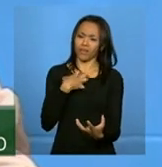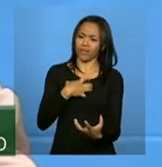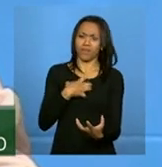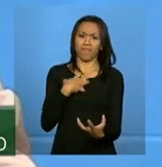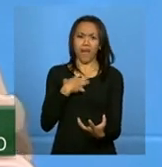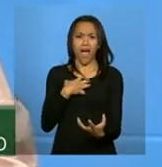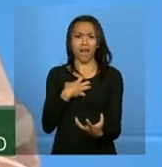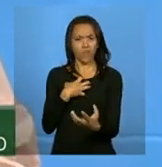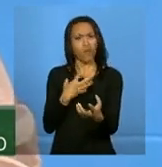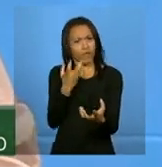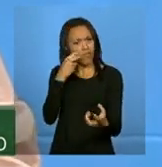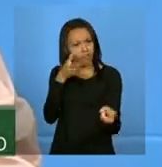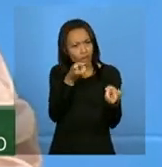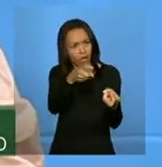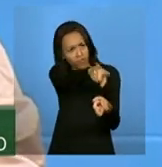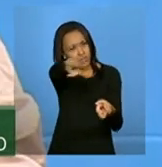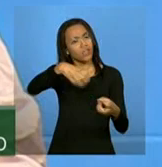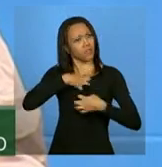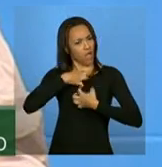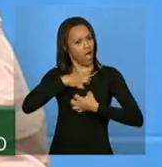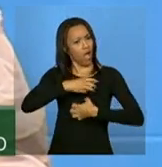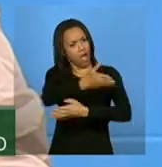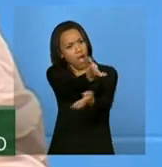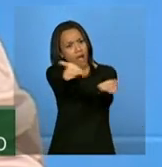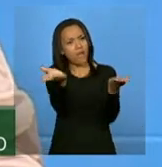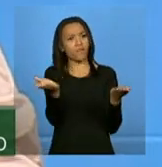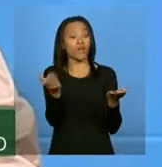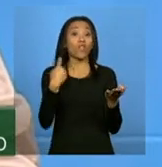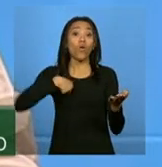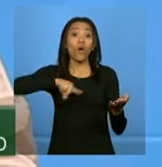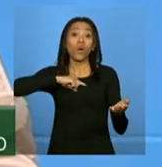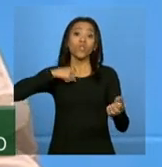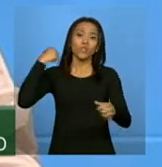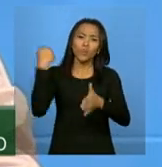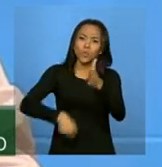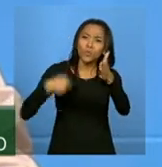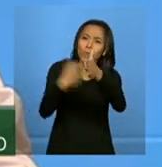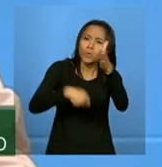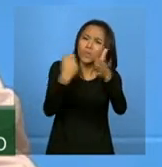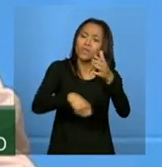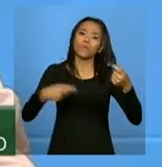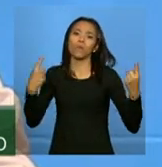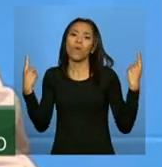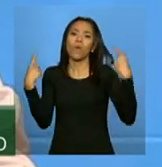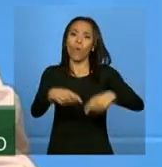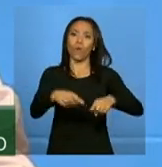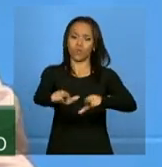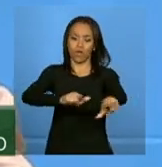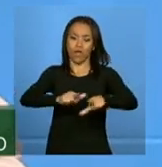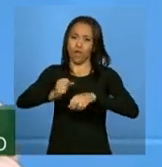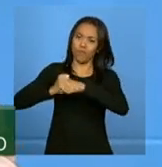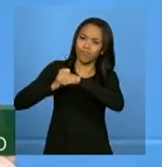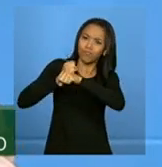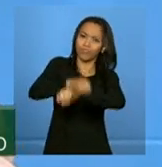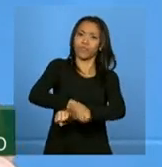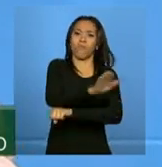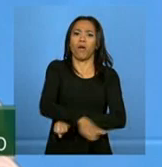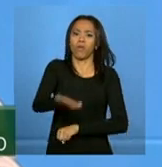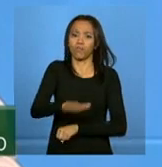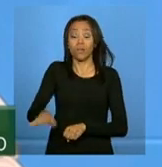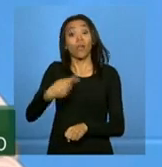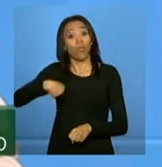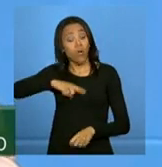também. Nós estamos lutando contra o trabalho infantil, estamos